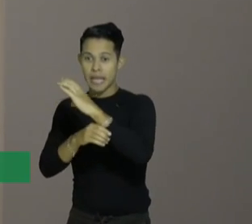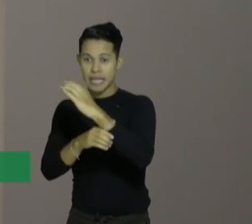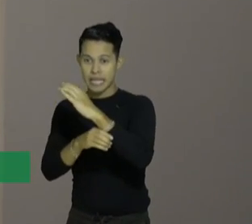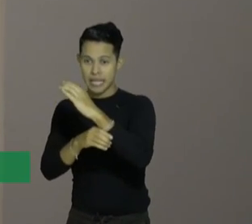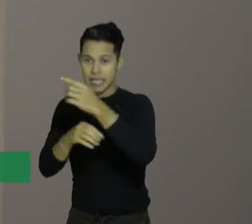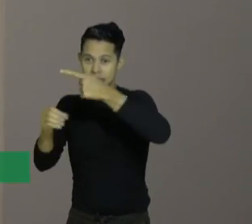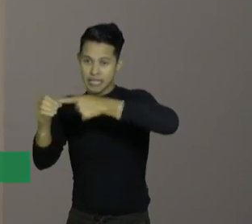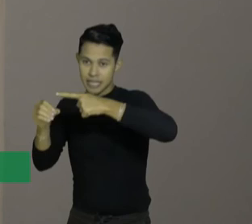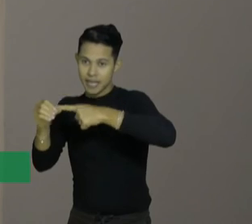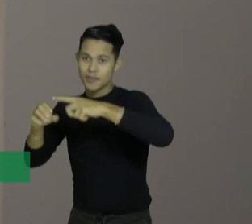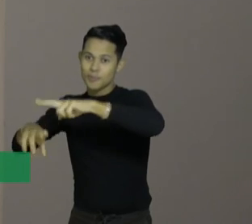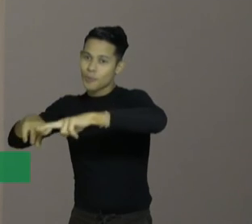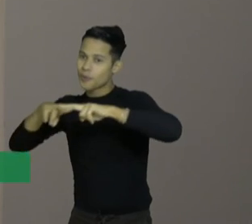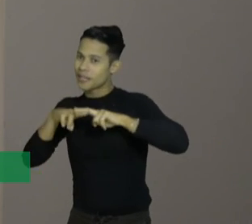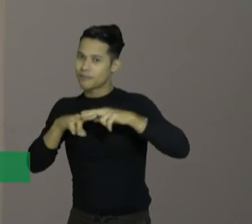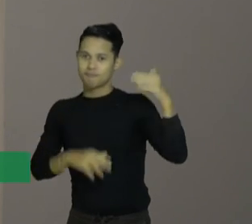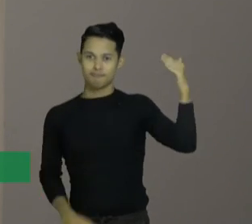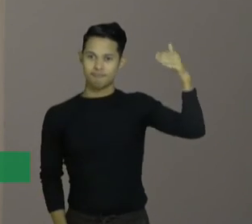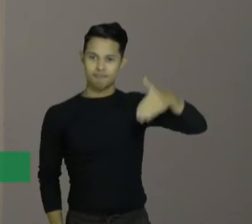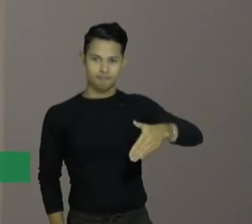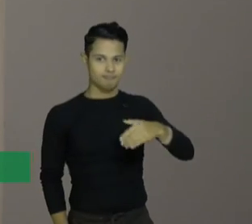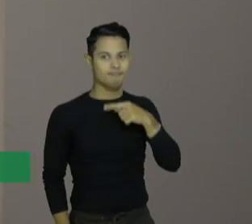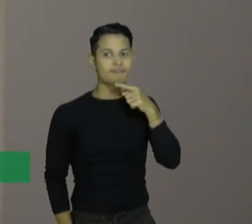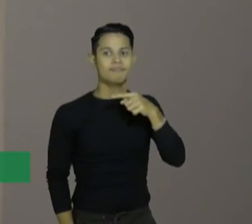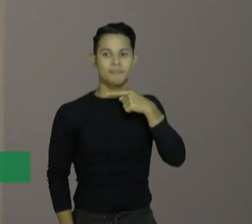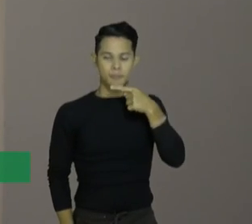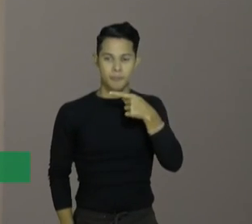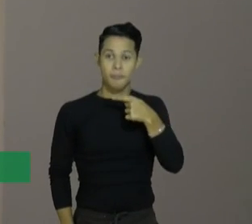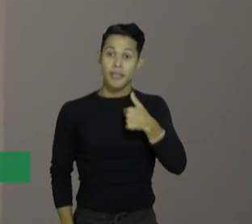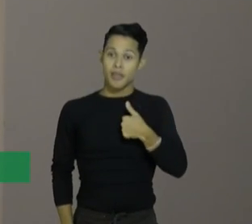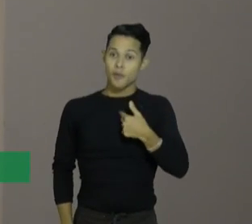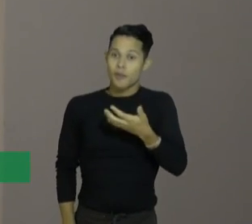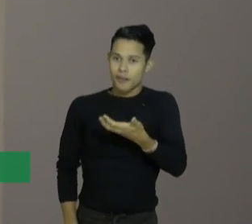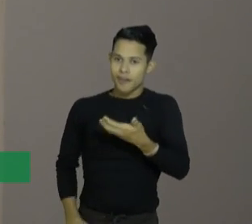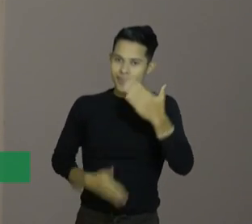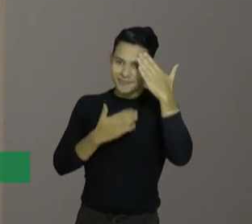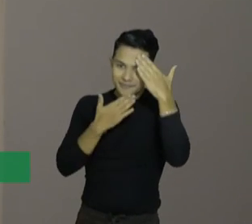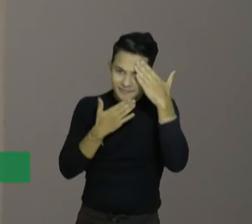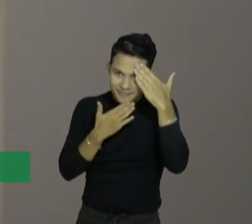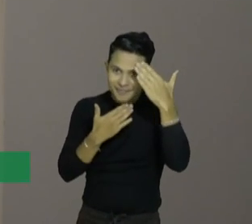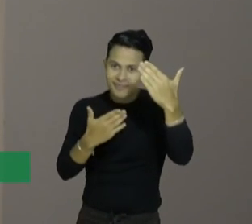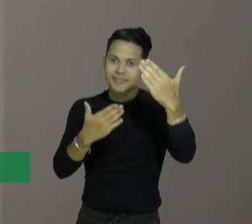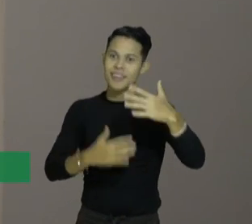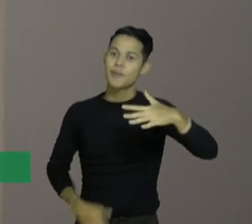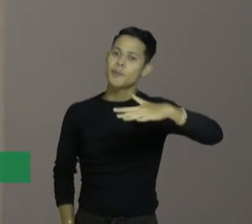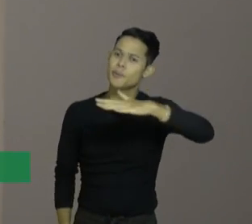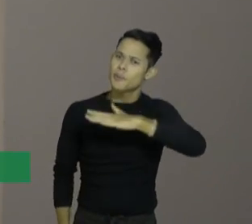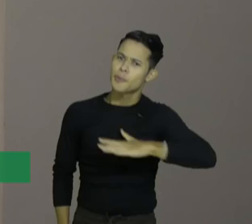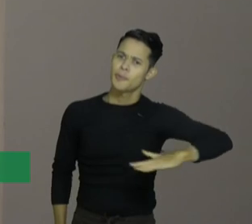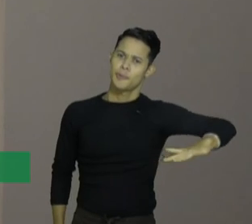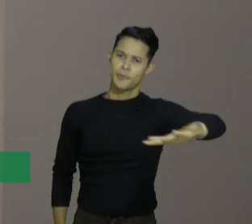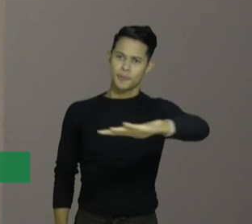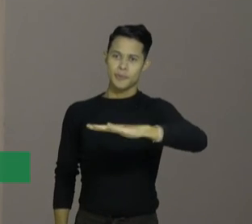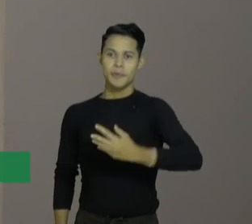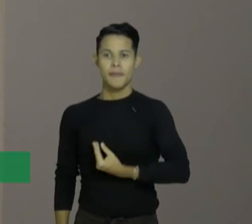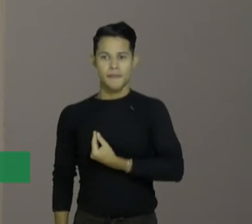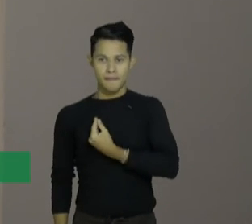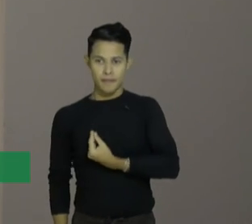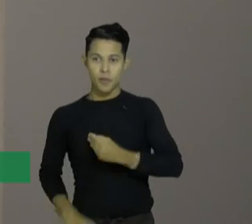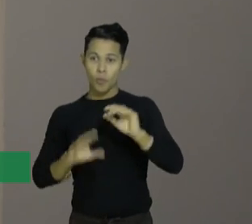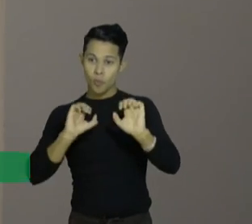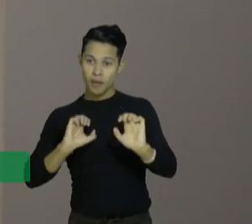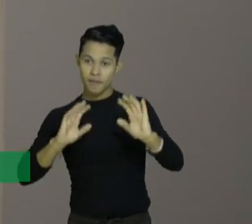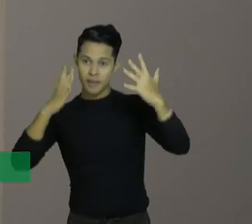antecipadamente e eu gostaria de agradecer a todos a todos que estão aqui em um evento